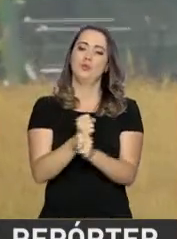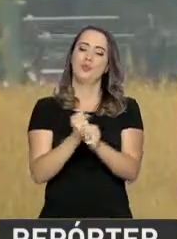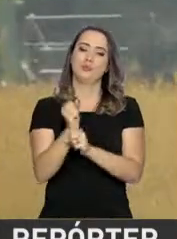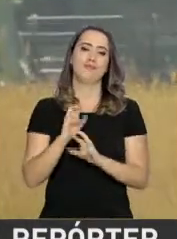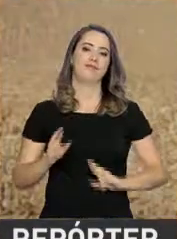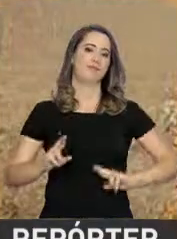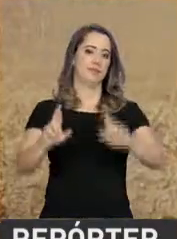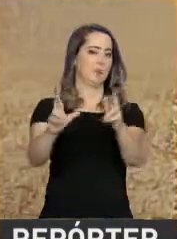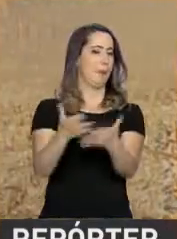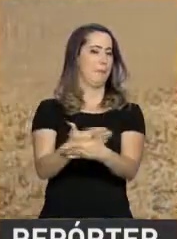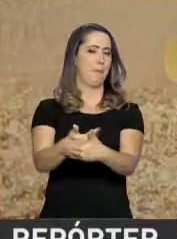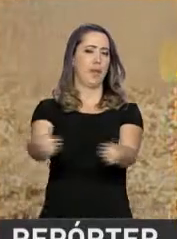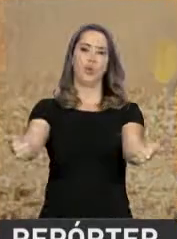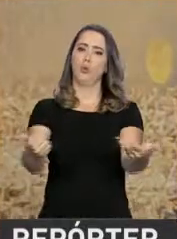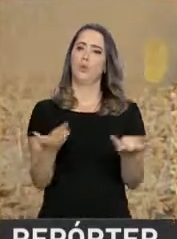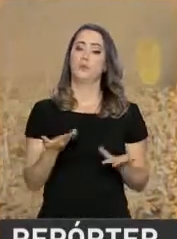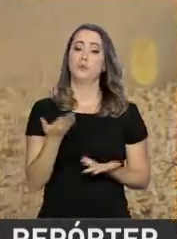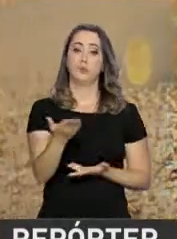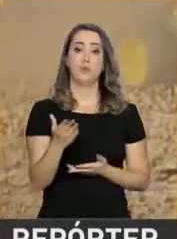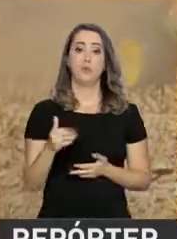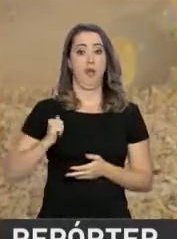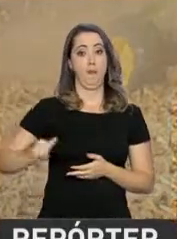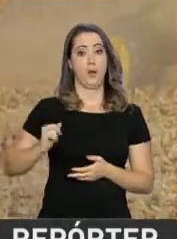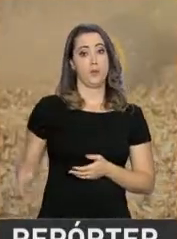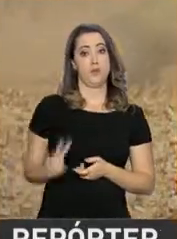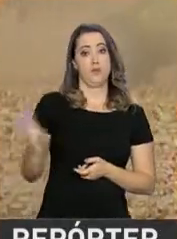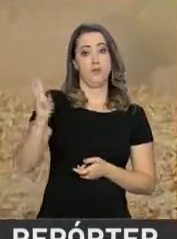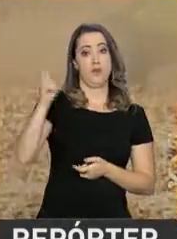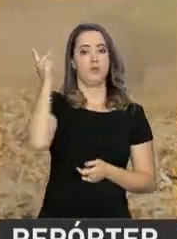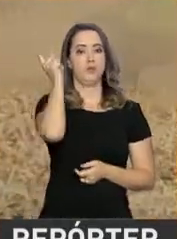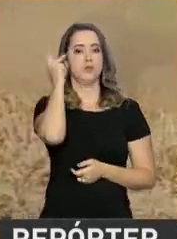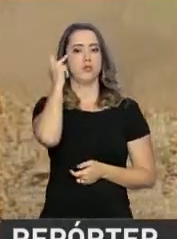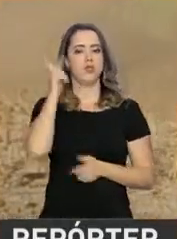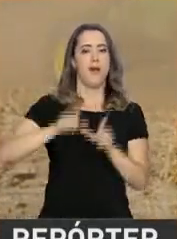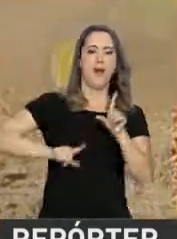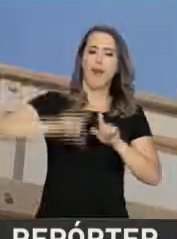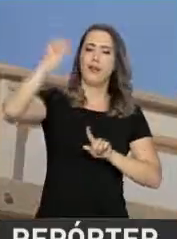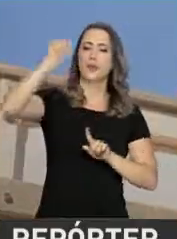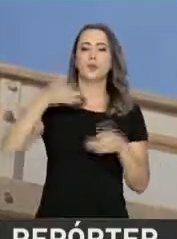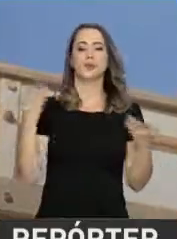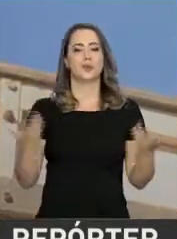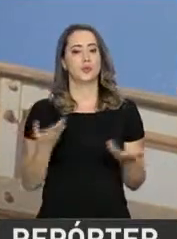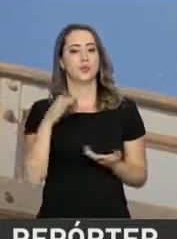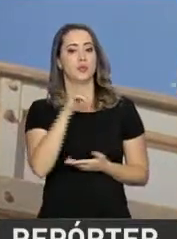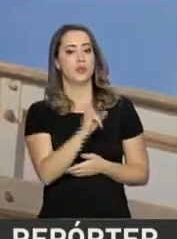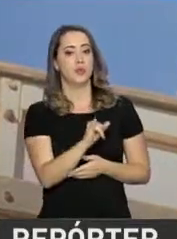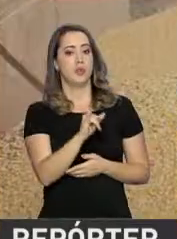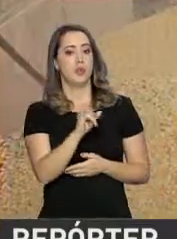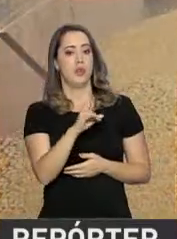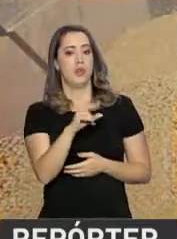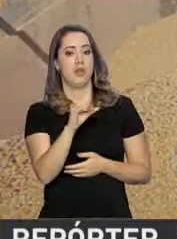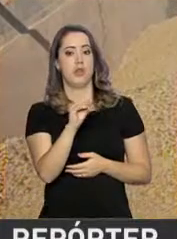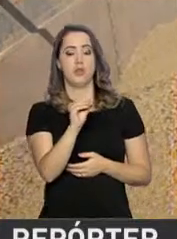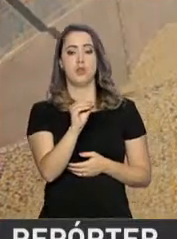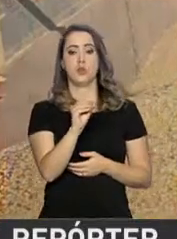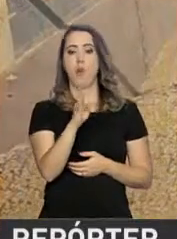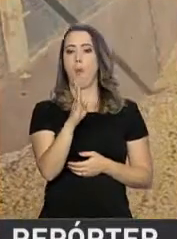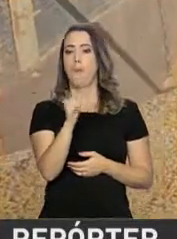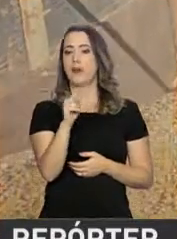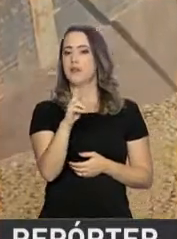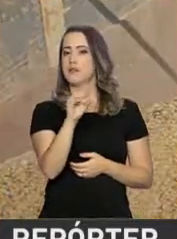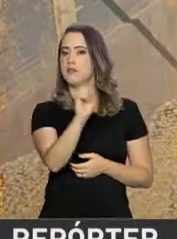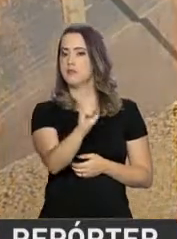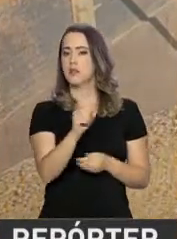são ainda melhores a bolsa de valores de são paulo bateu recorde e o índice que mede o risco de se investir no